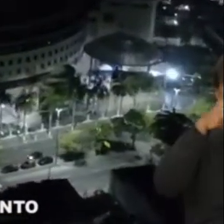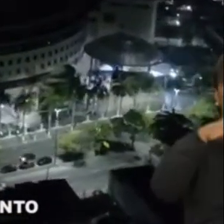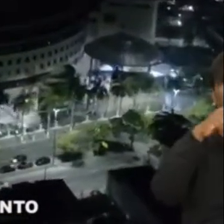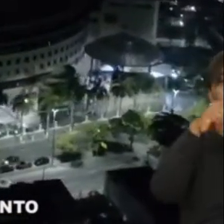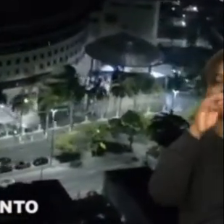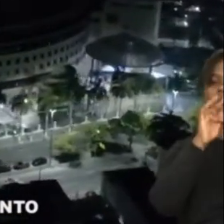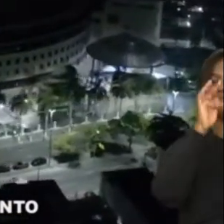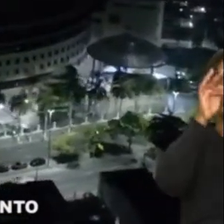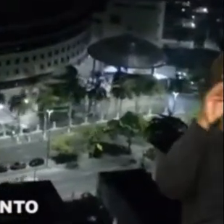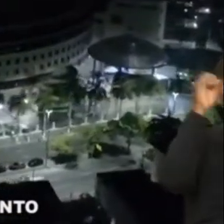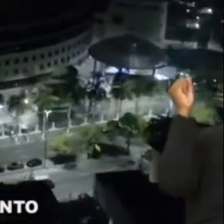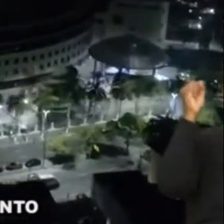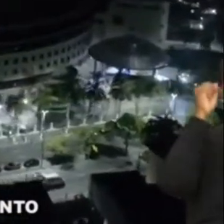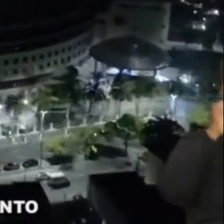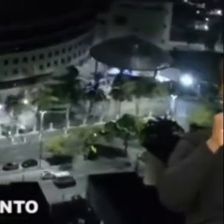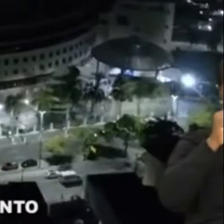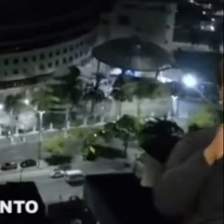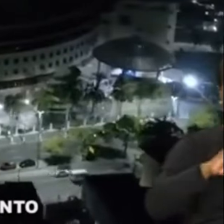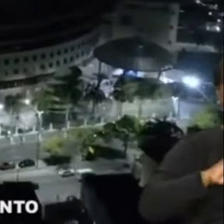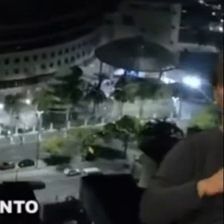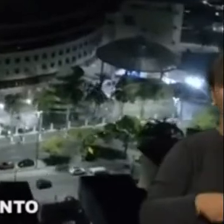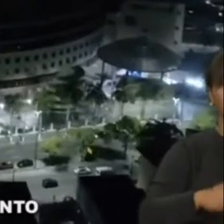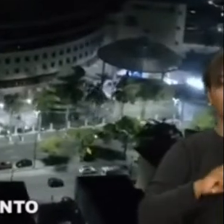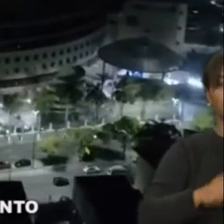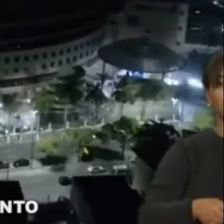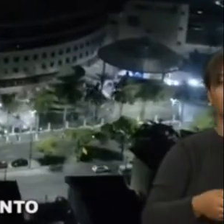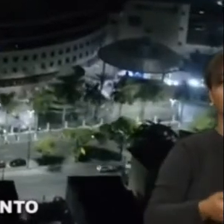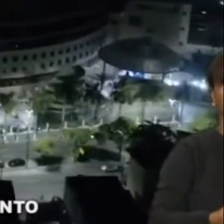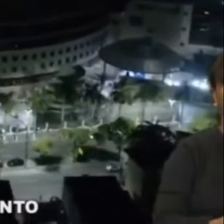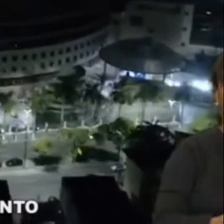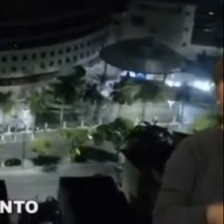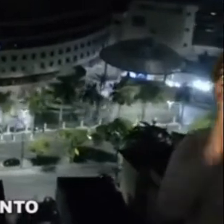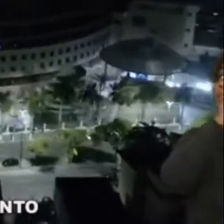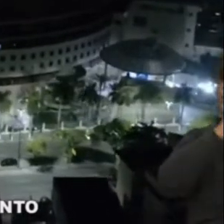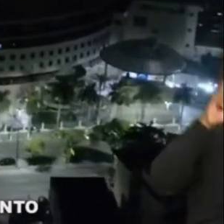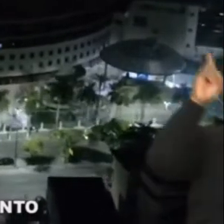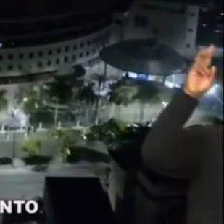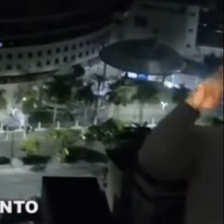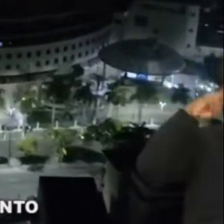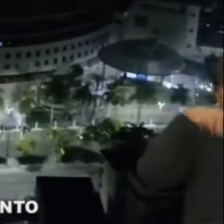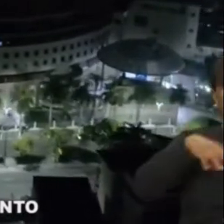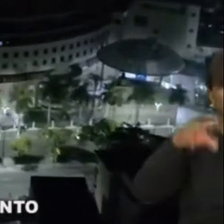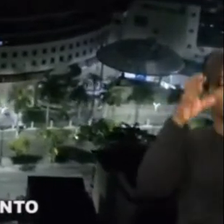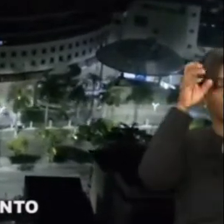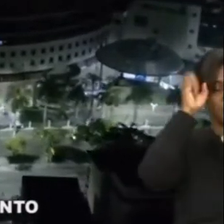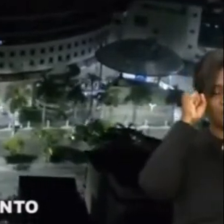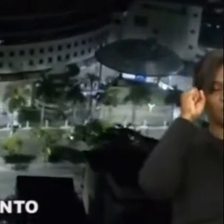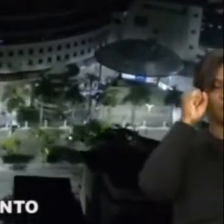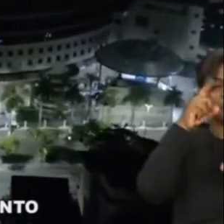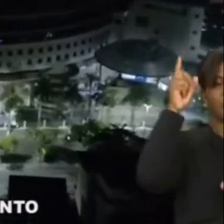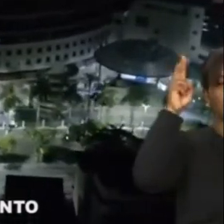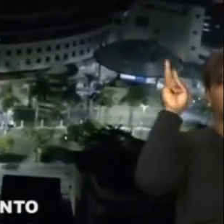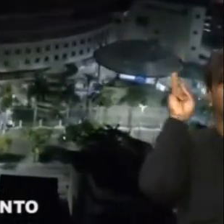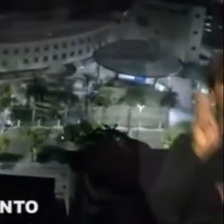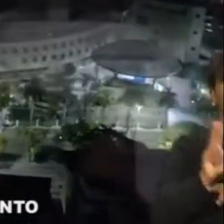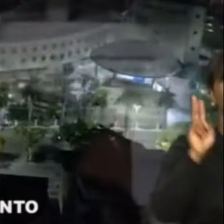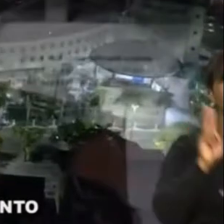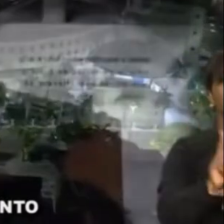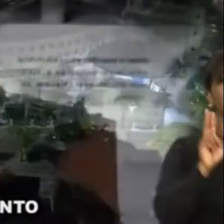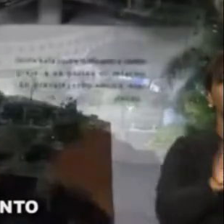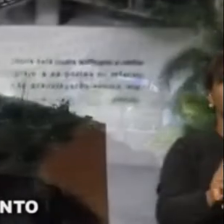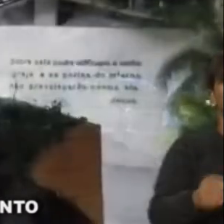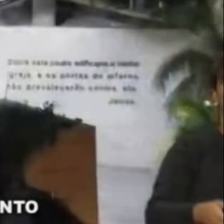manhã, o poderoso de Israel, o Deus que não dorme, que te guarda, que te protege,